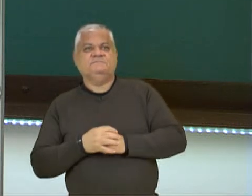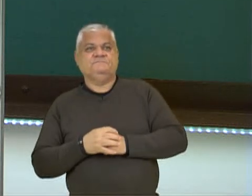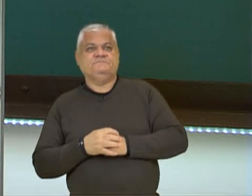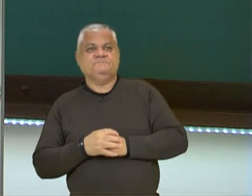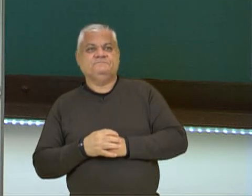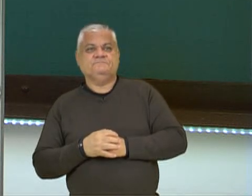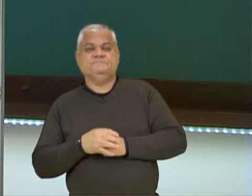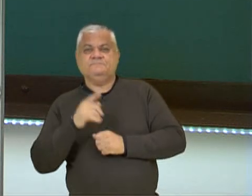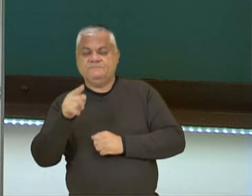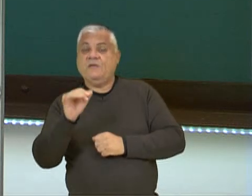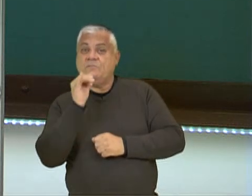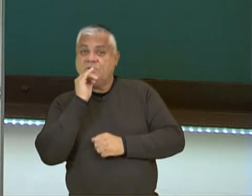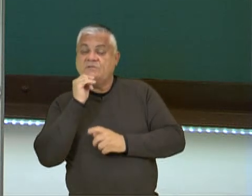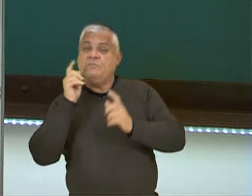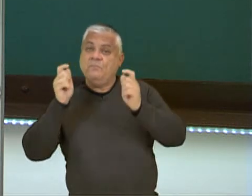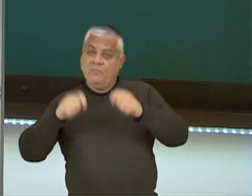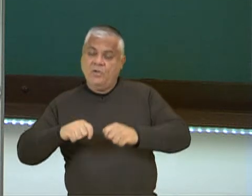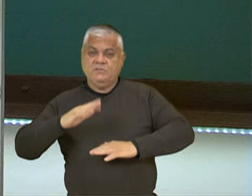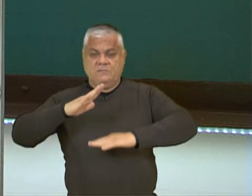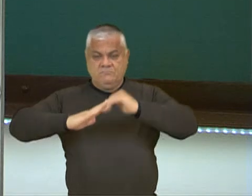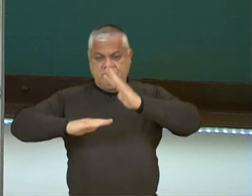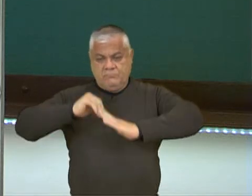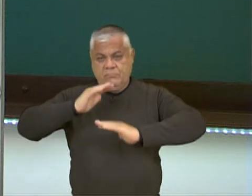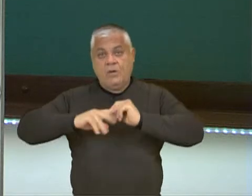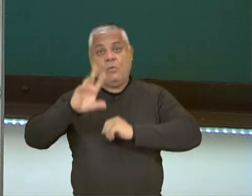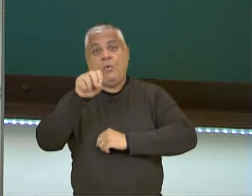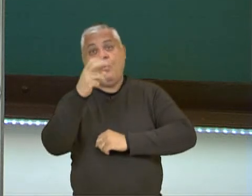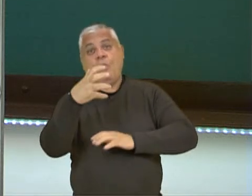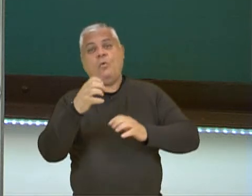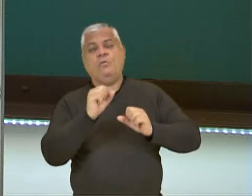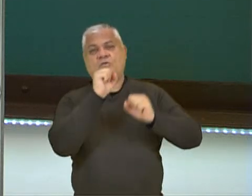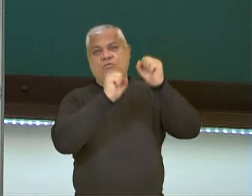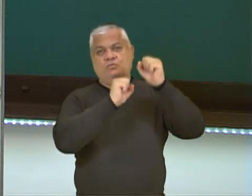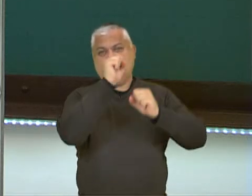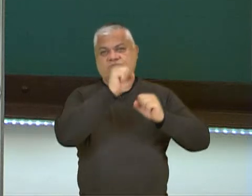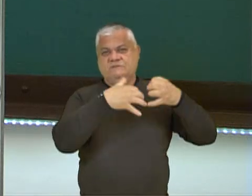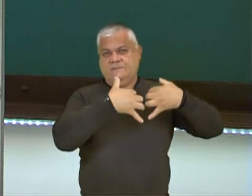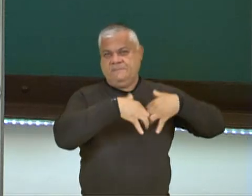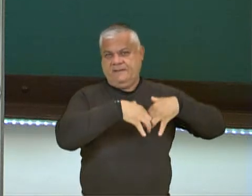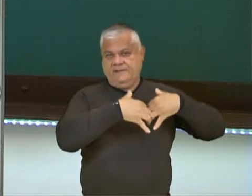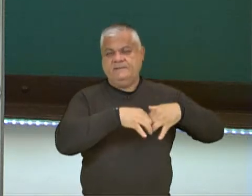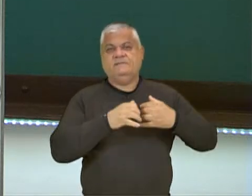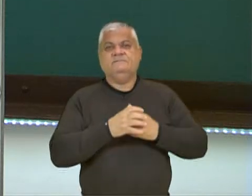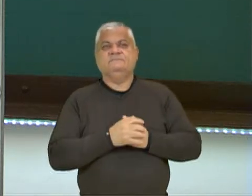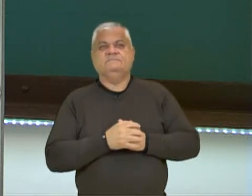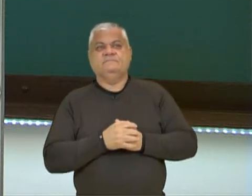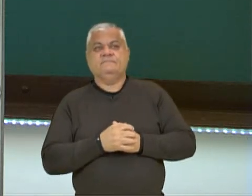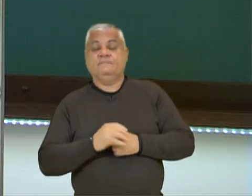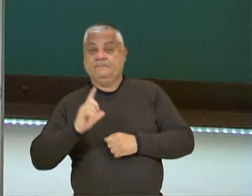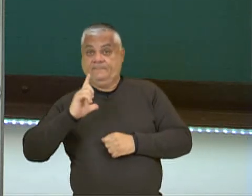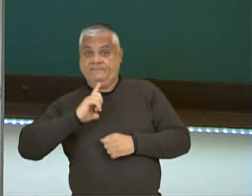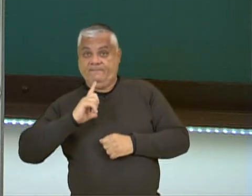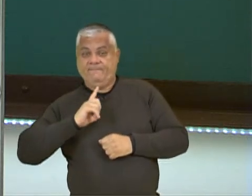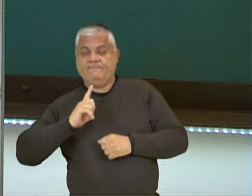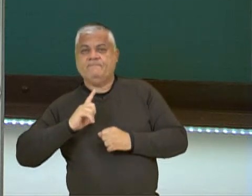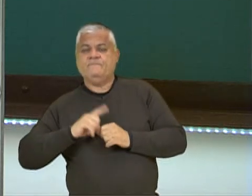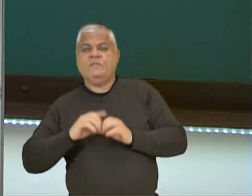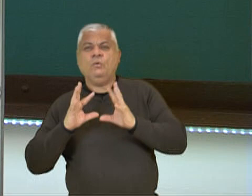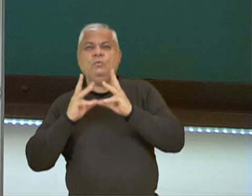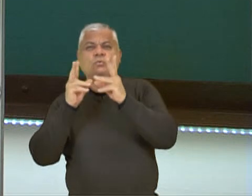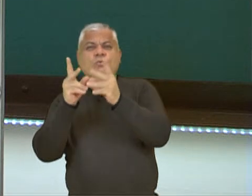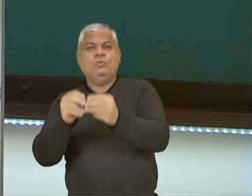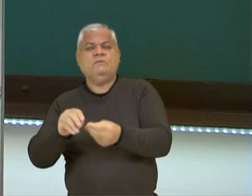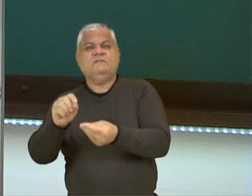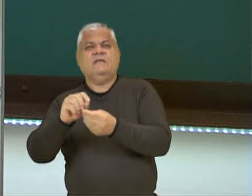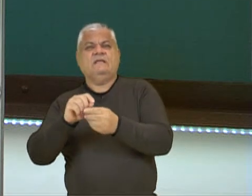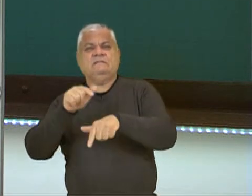Esses processos podem ser tanto artesanais como industriais. Então, eu tenho ali todas as